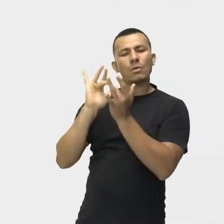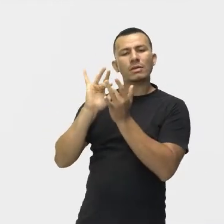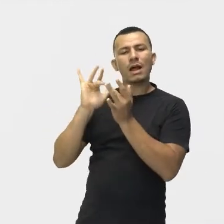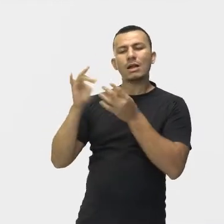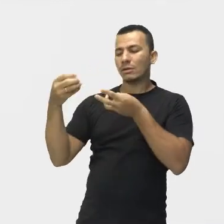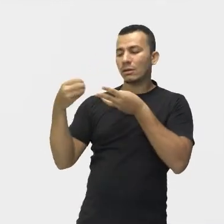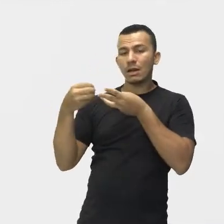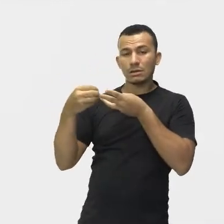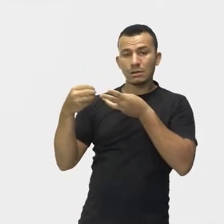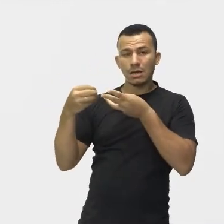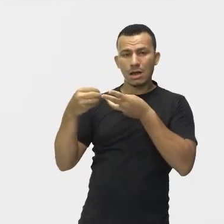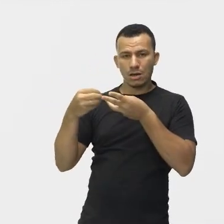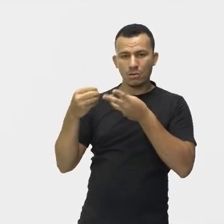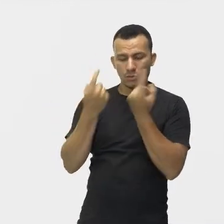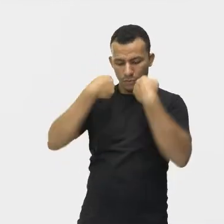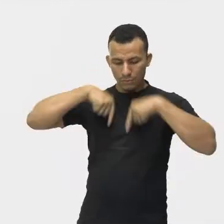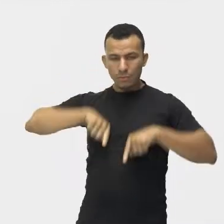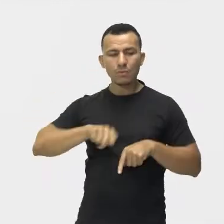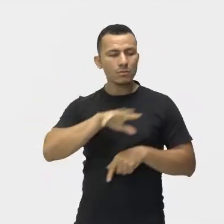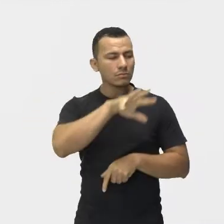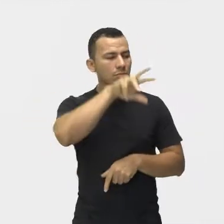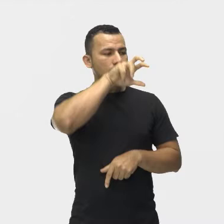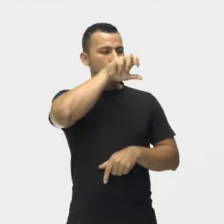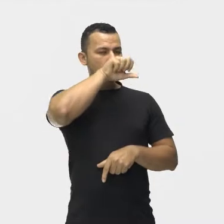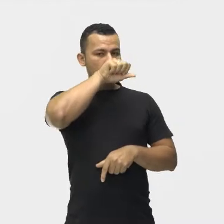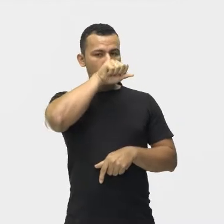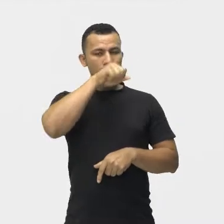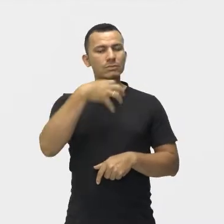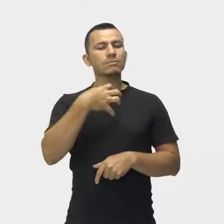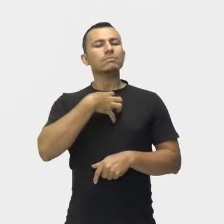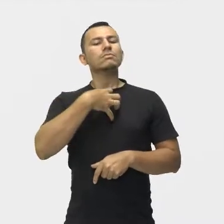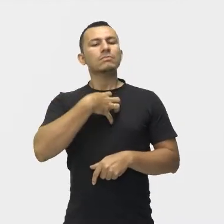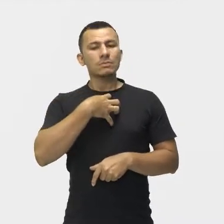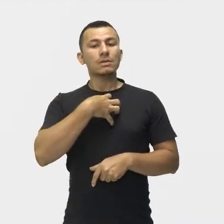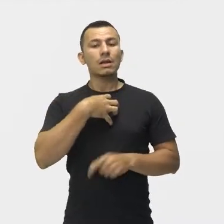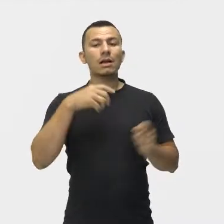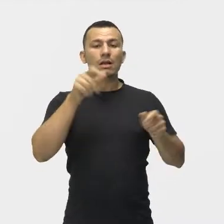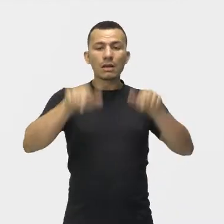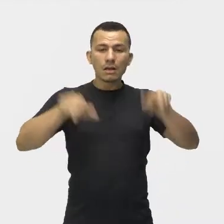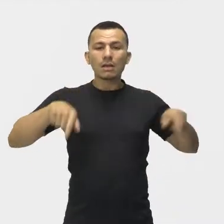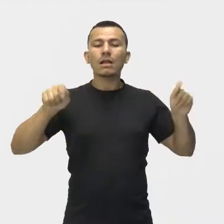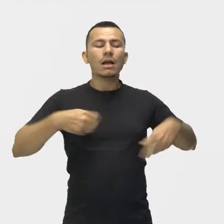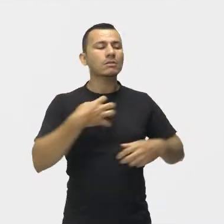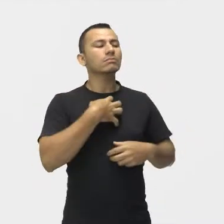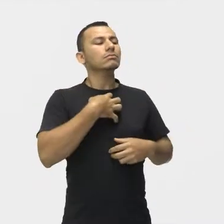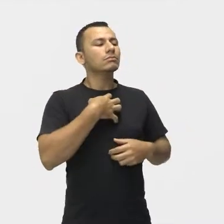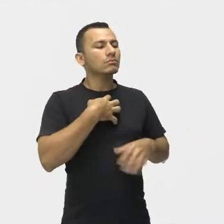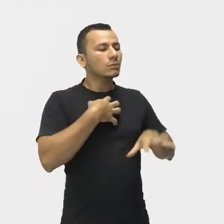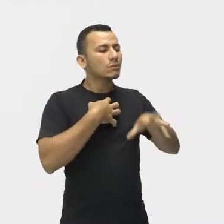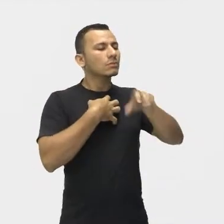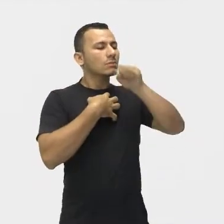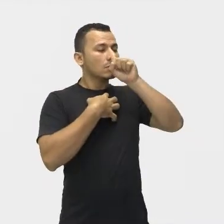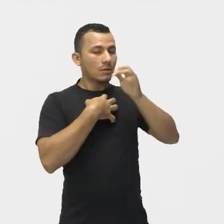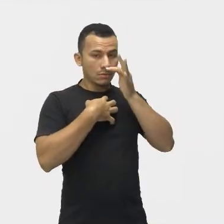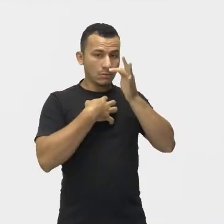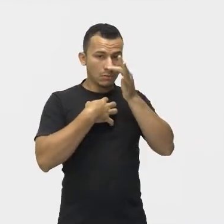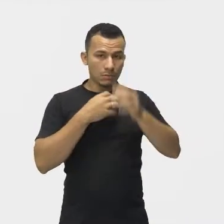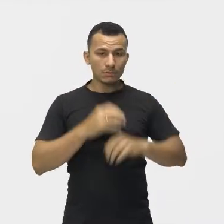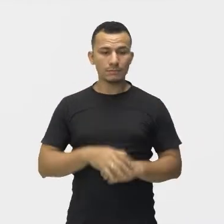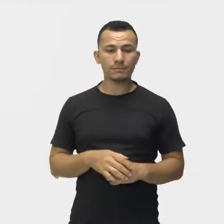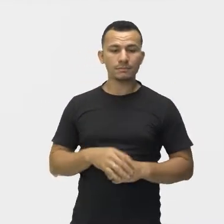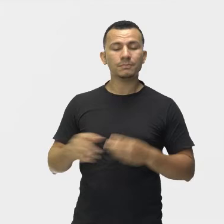células, no caso dos nossos quimiorreceptores, com esse estímulo, para que a pessoa possa identificar aí o cheiro dessa flor. Temos também